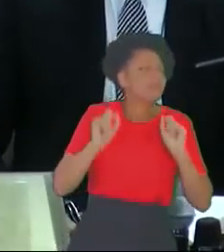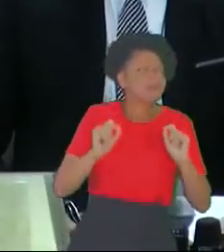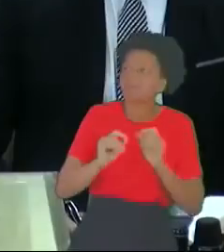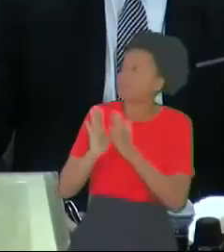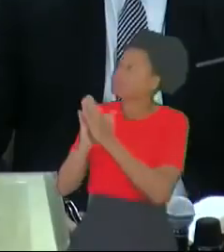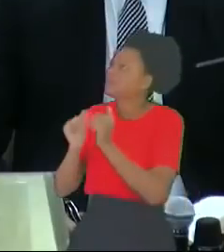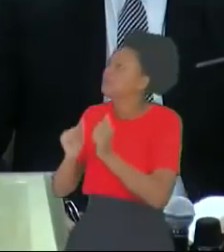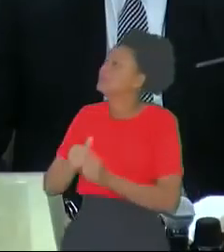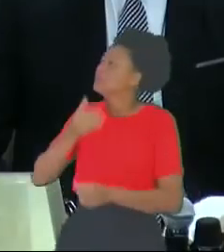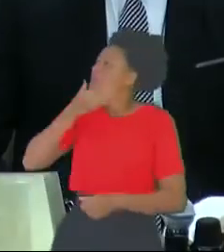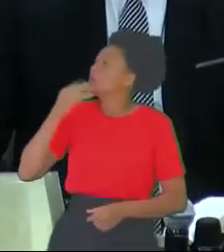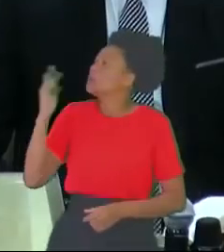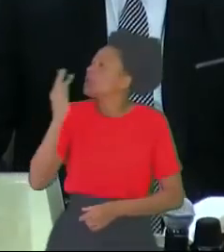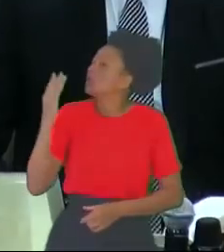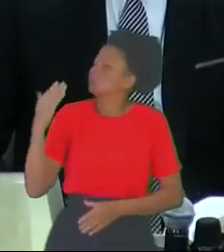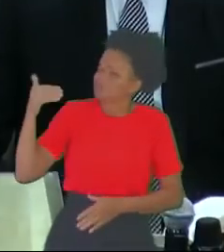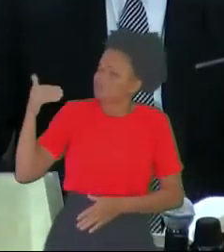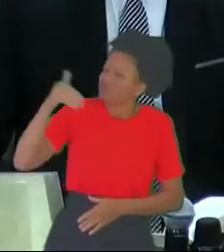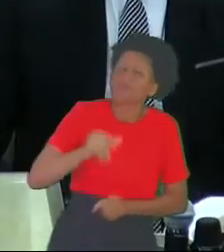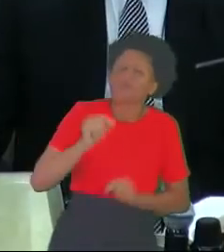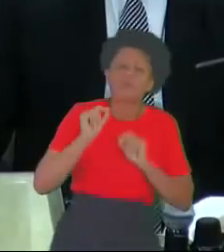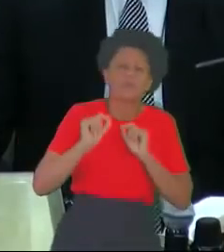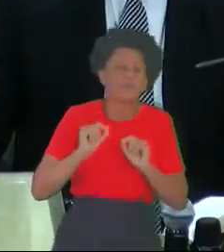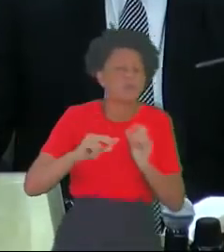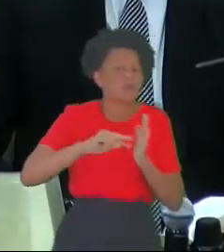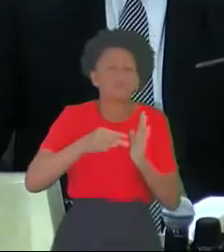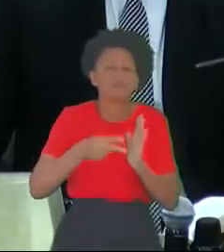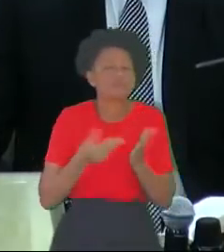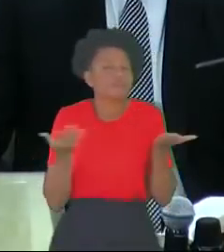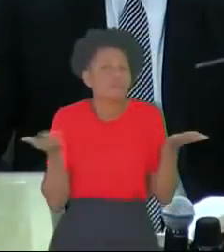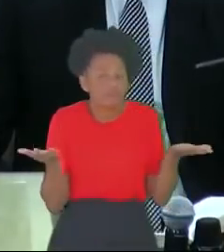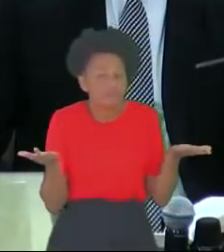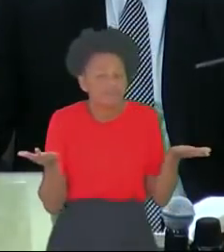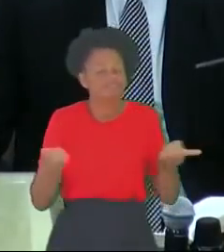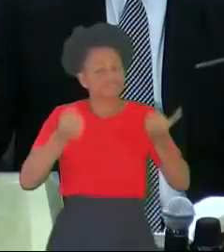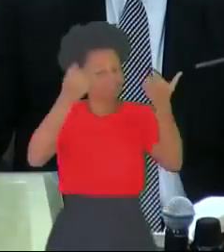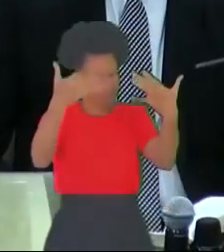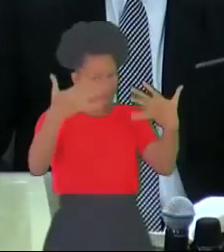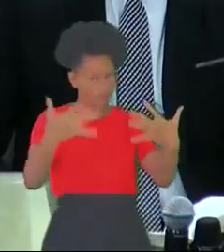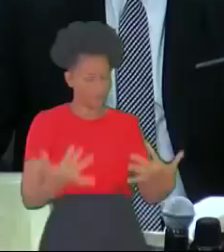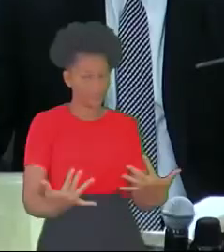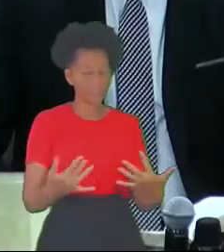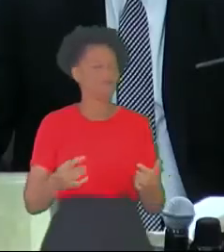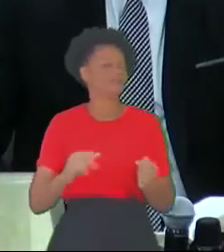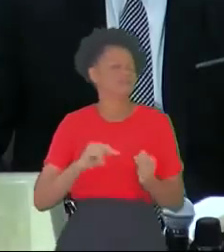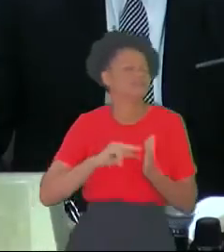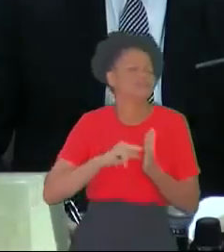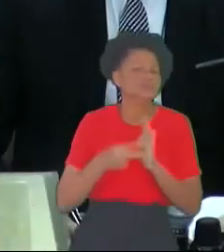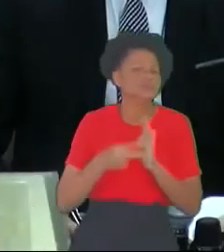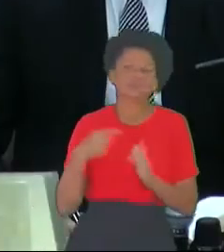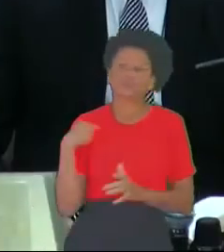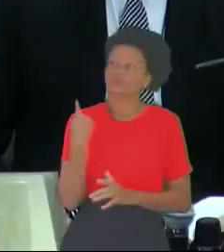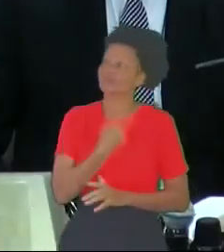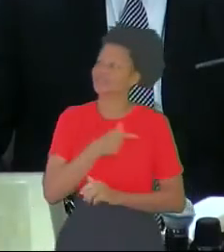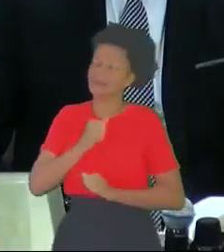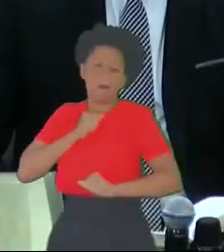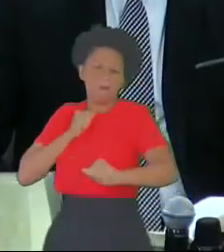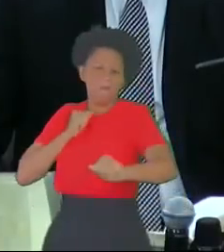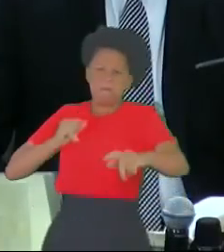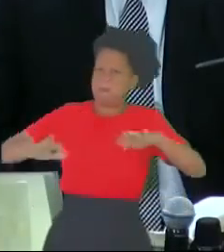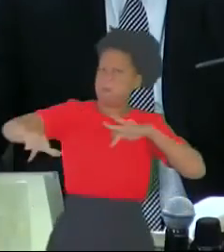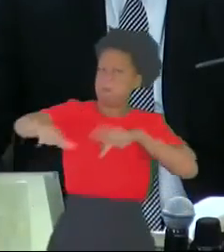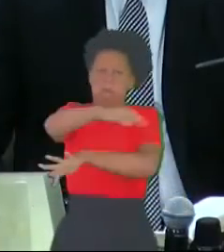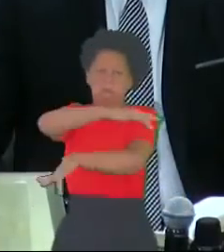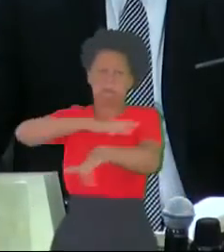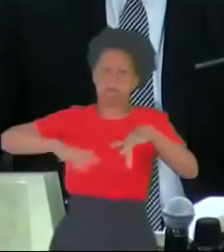noivo. Significa, irmãos, que nós estamos pedindo um agir. Não é